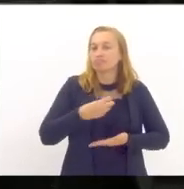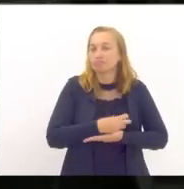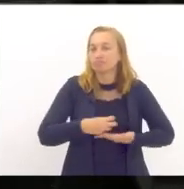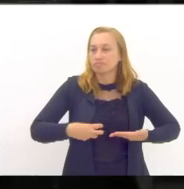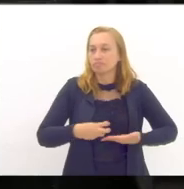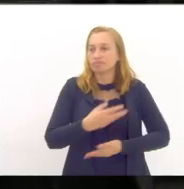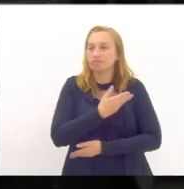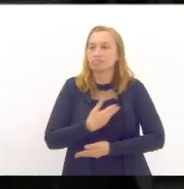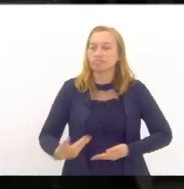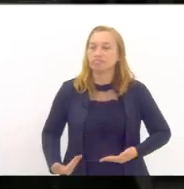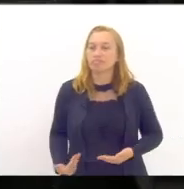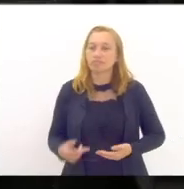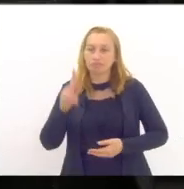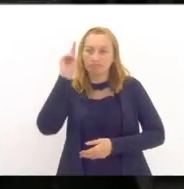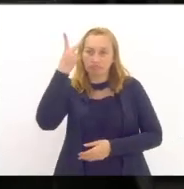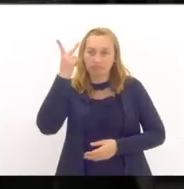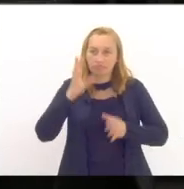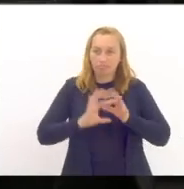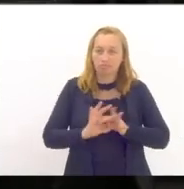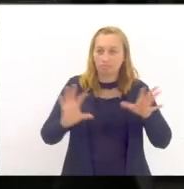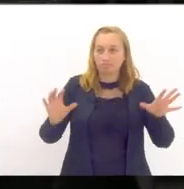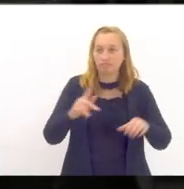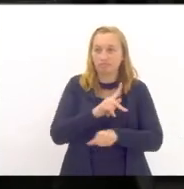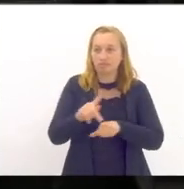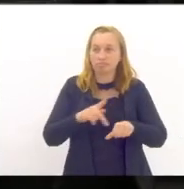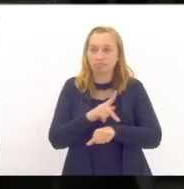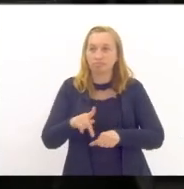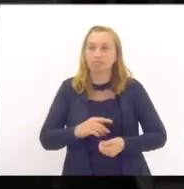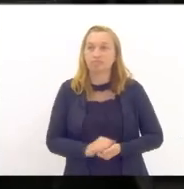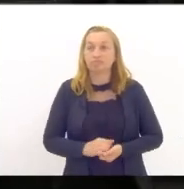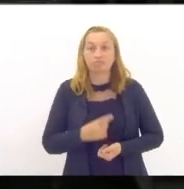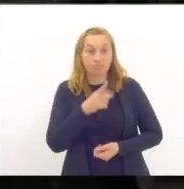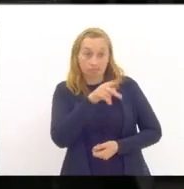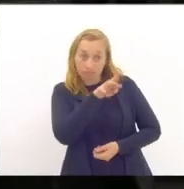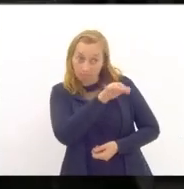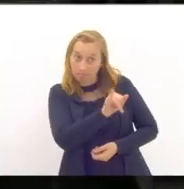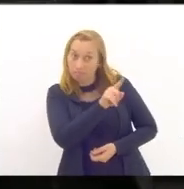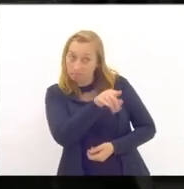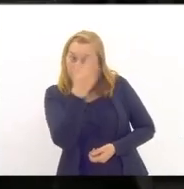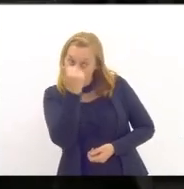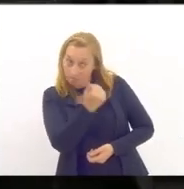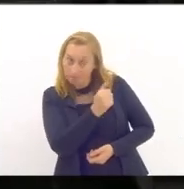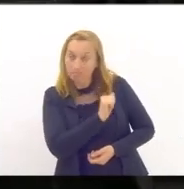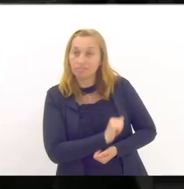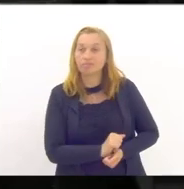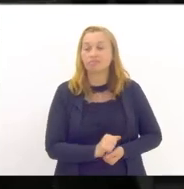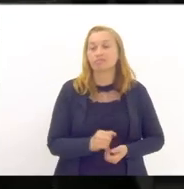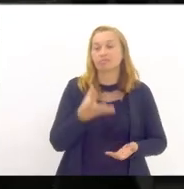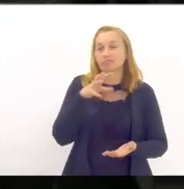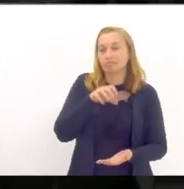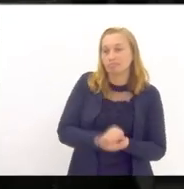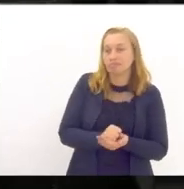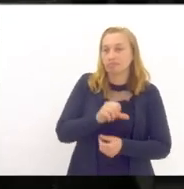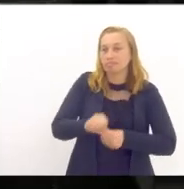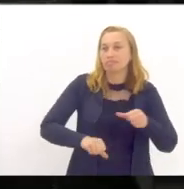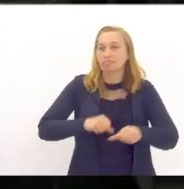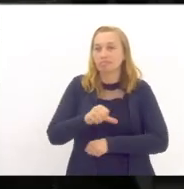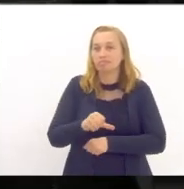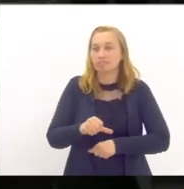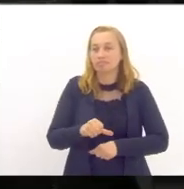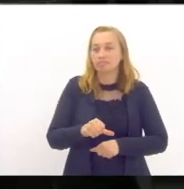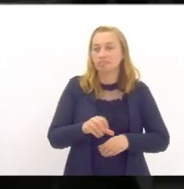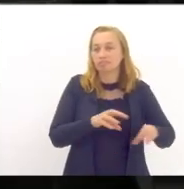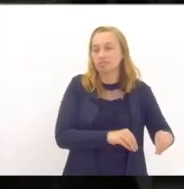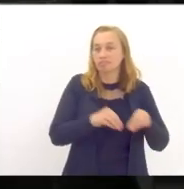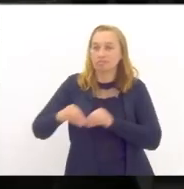de um governador na história democrática deste país. Patrícia sabe bem. Registrei a mudança da sede da Alerj